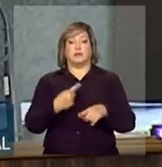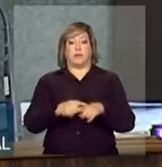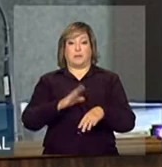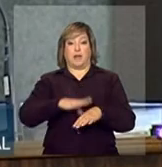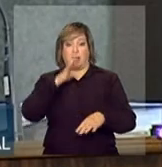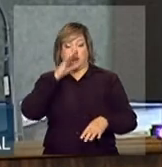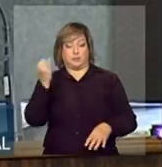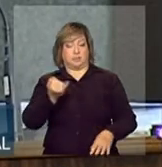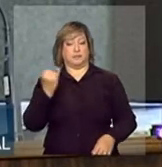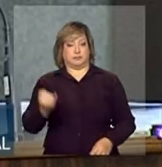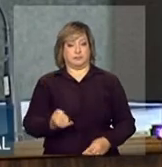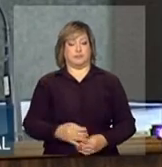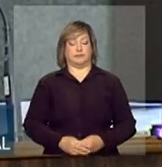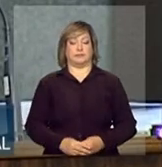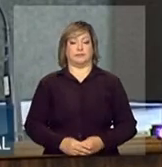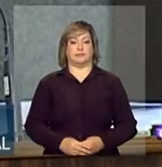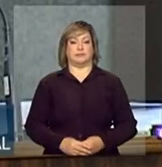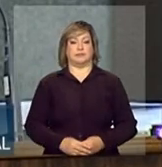mais interessantes.